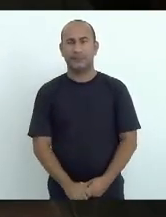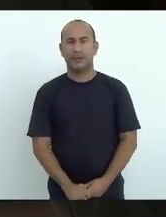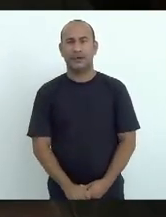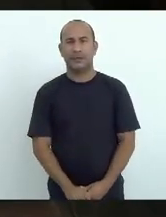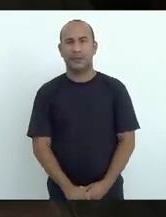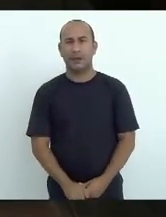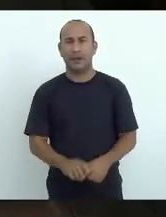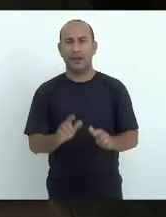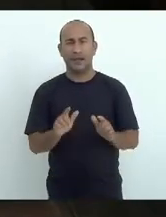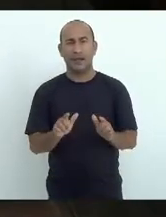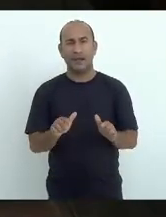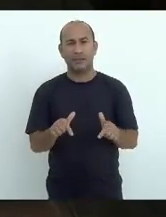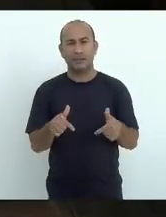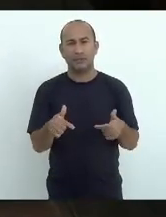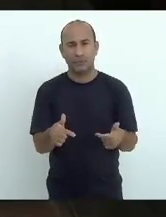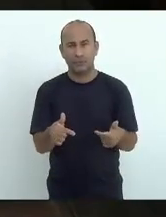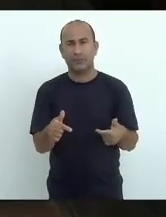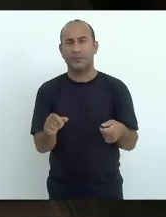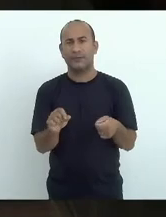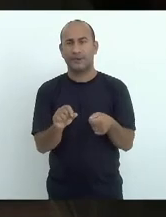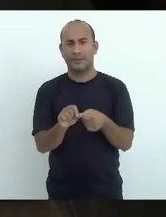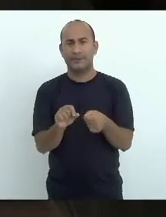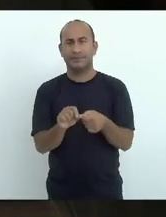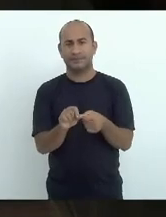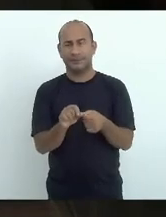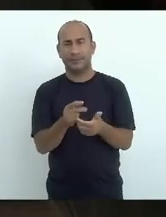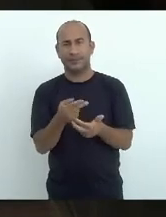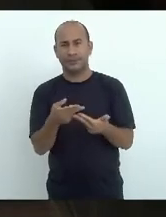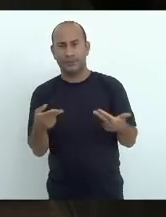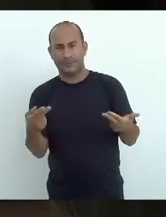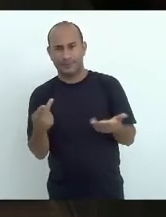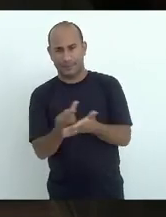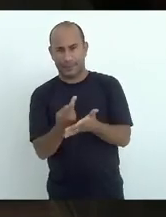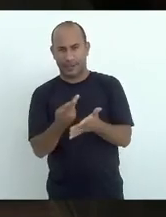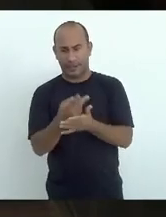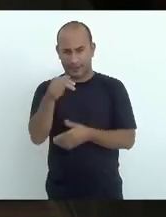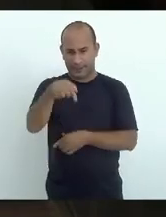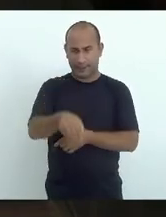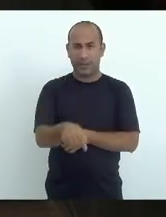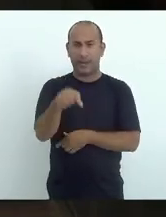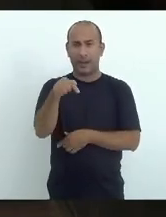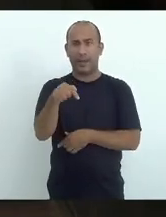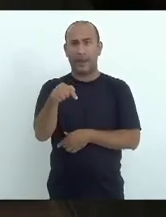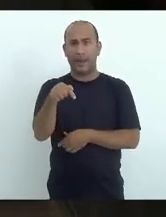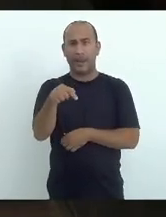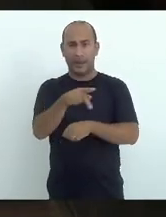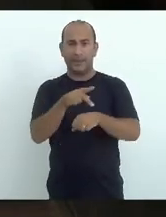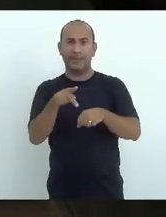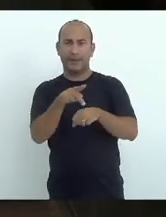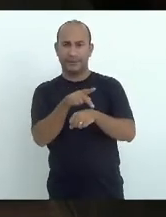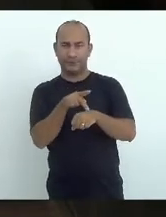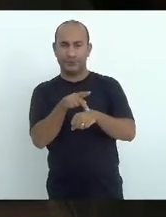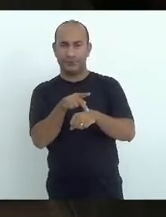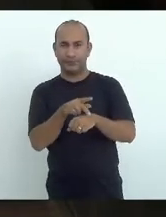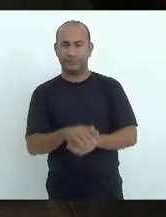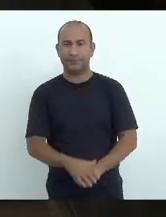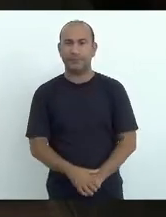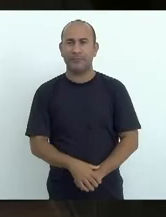valer a impunidade nesse país. E o dia de ontem, na